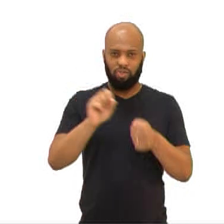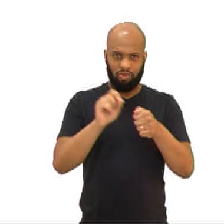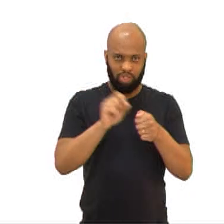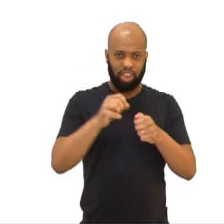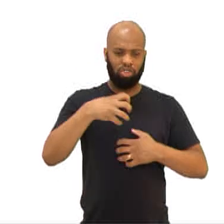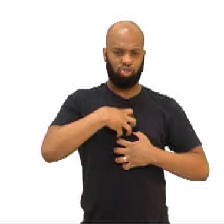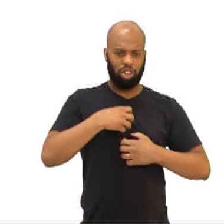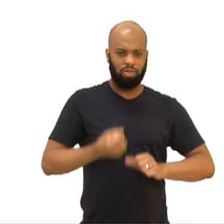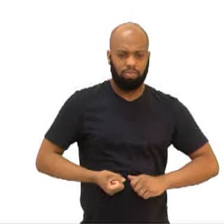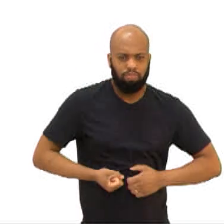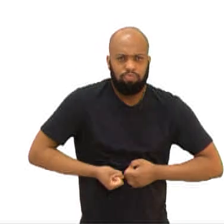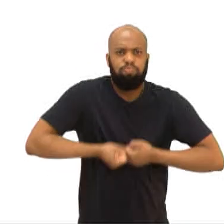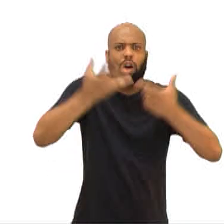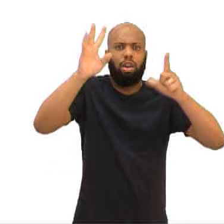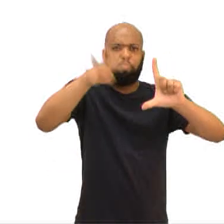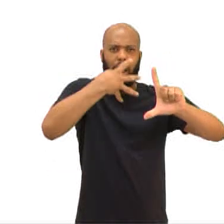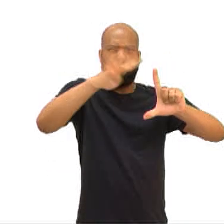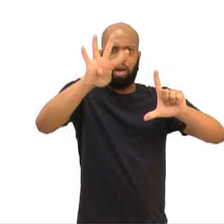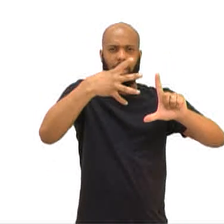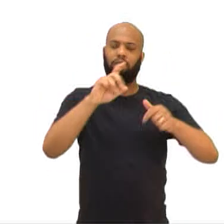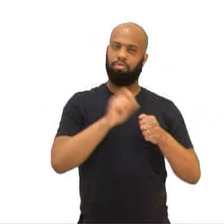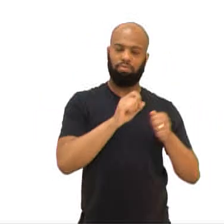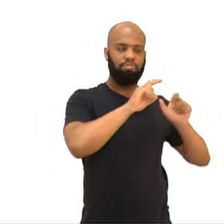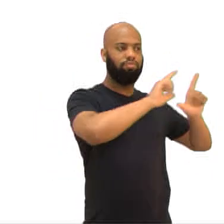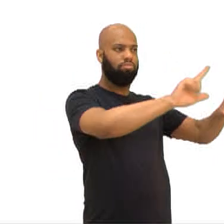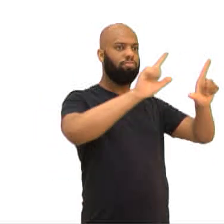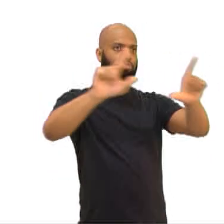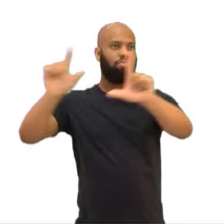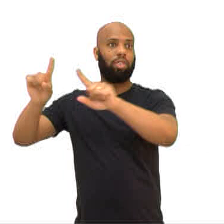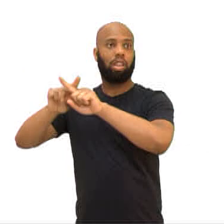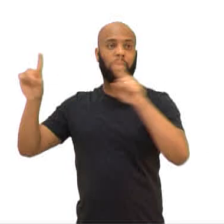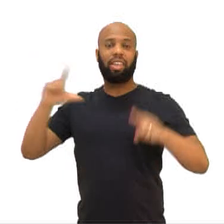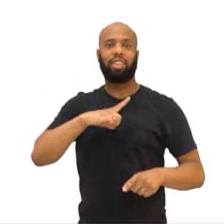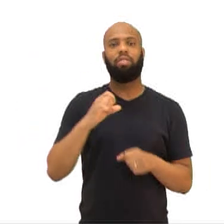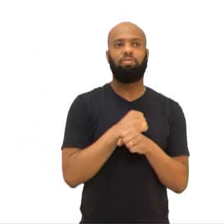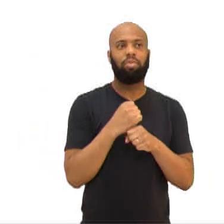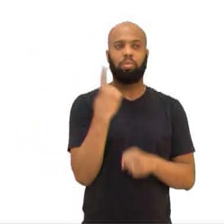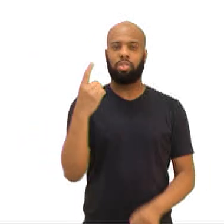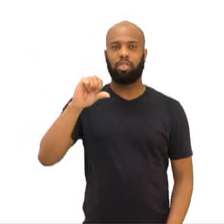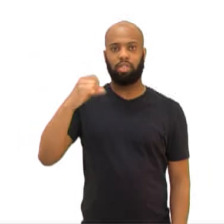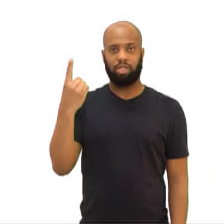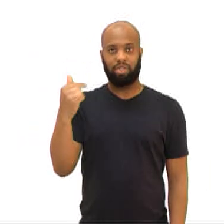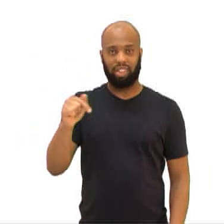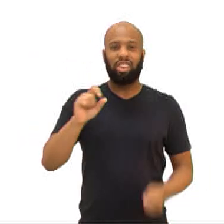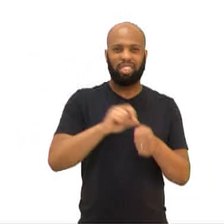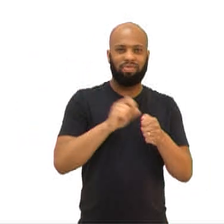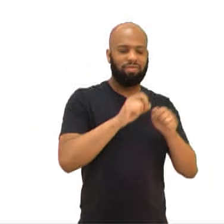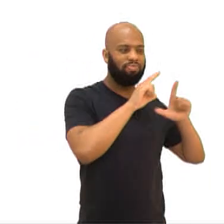Mas, em 1917, ela fez uma exposição que foi muito polêmica.